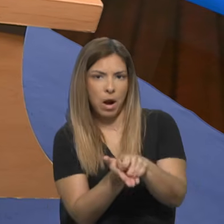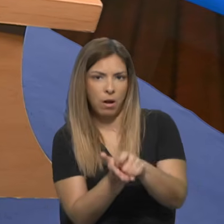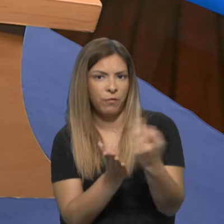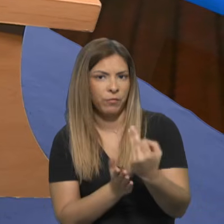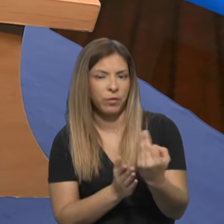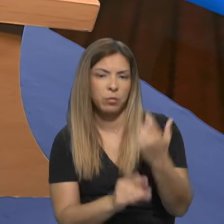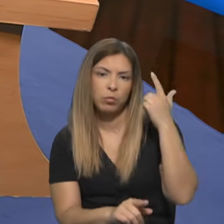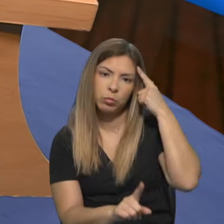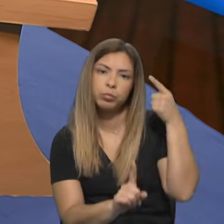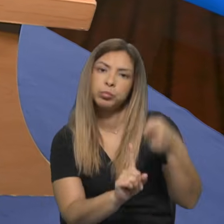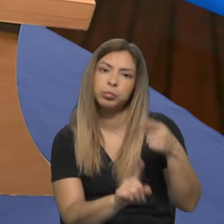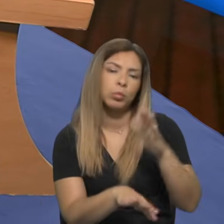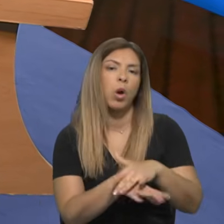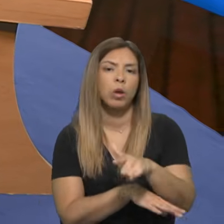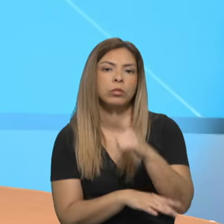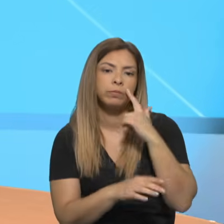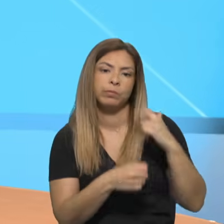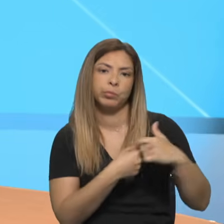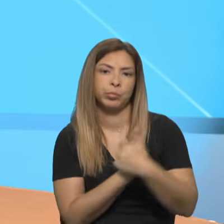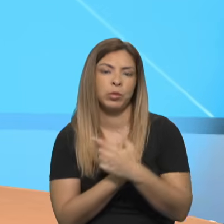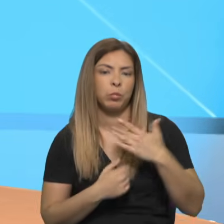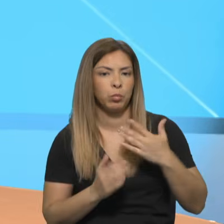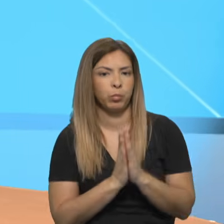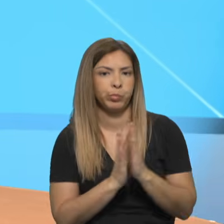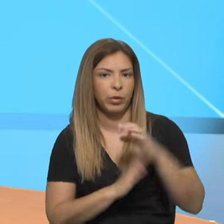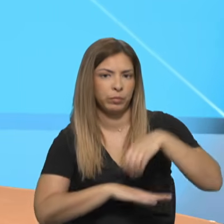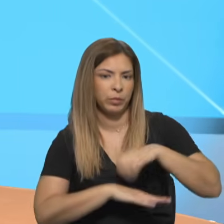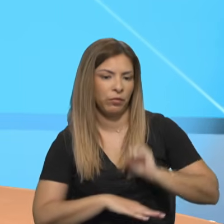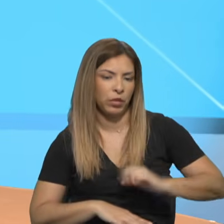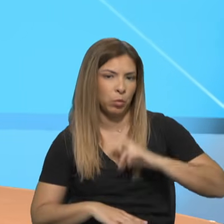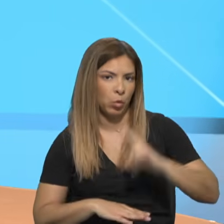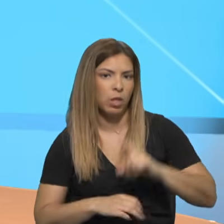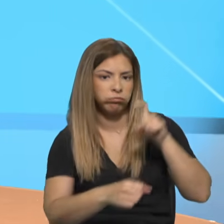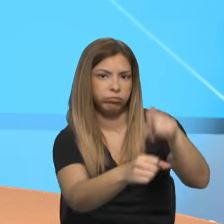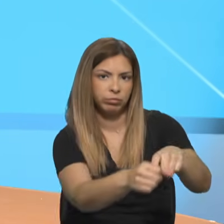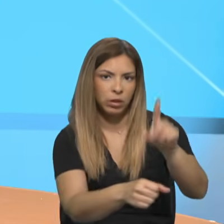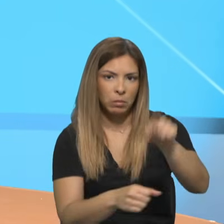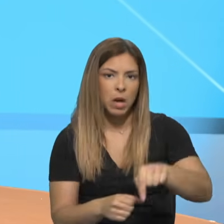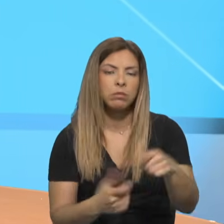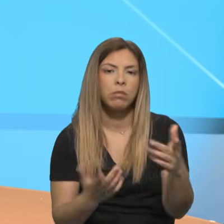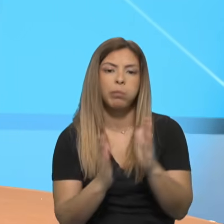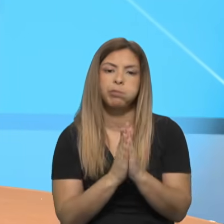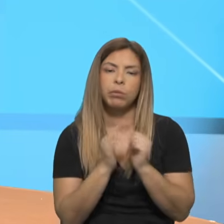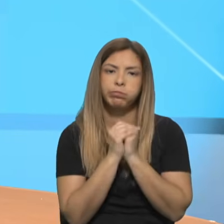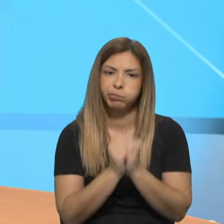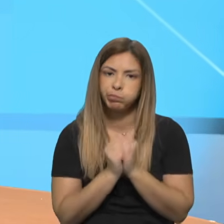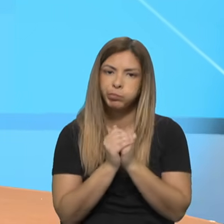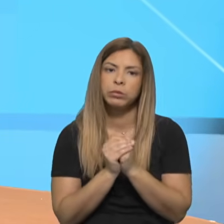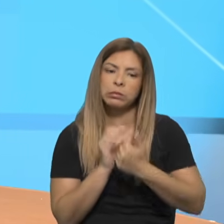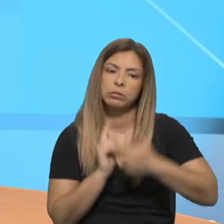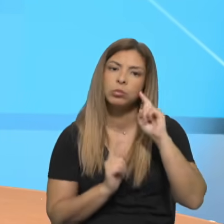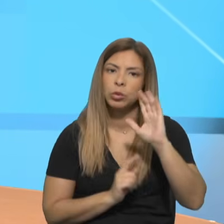associam outras dioceses, nomeadamente dioceses em Portugal, para que, de facto, a oração também tenha aqui um papel, sem dúvida nenhuma,